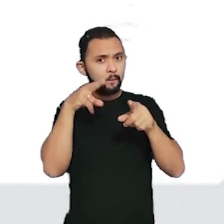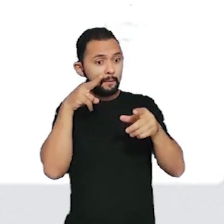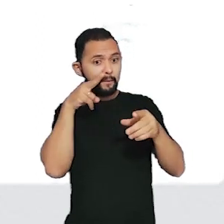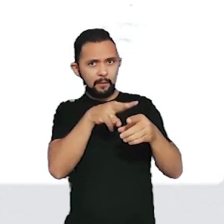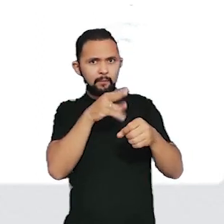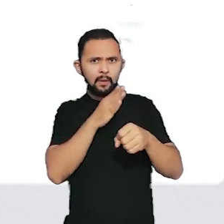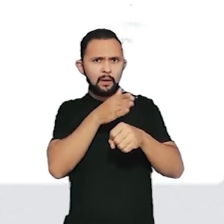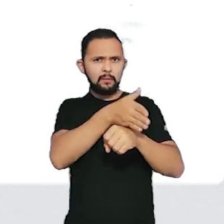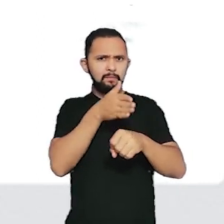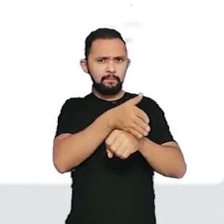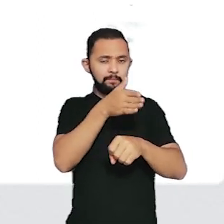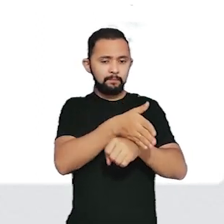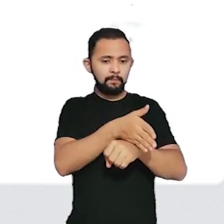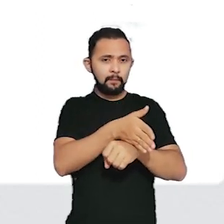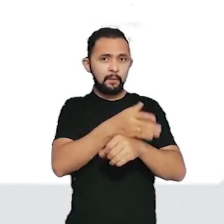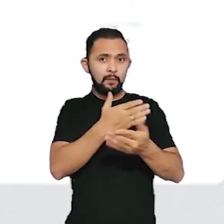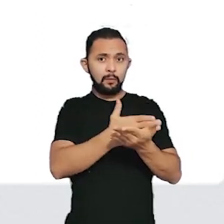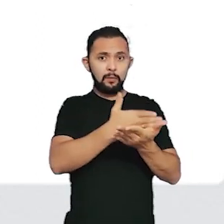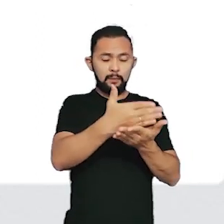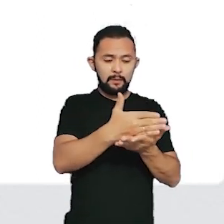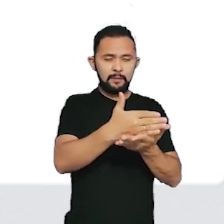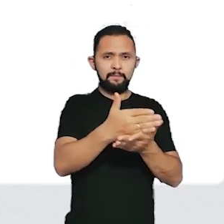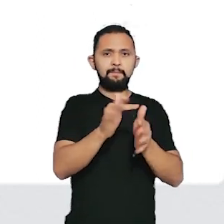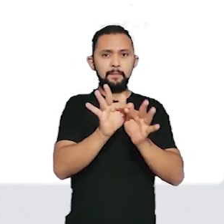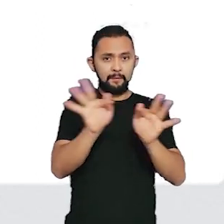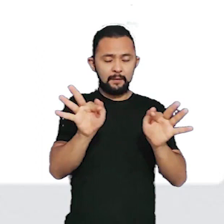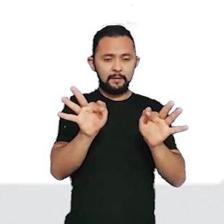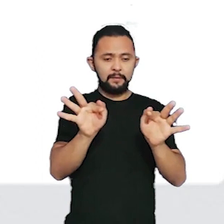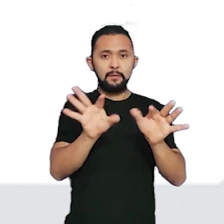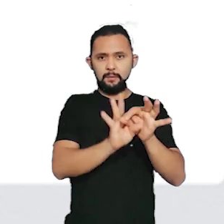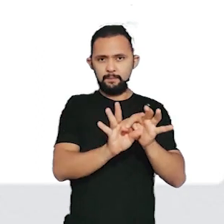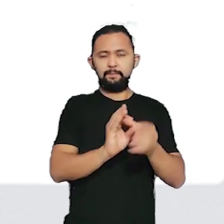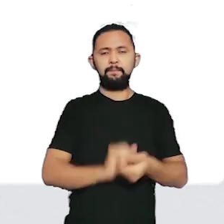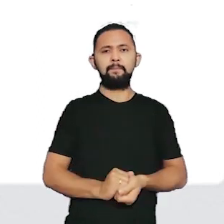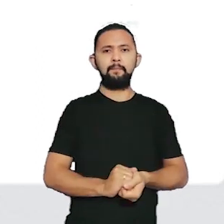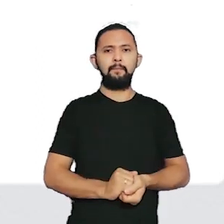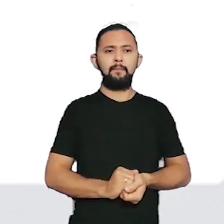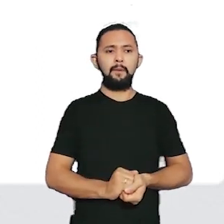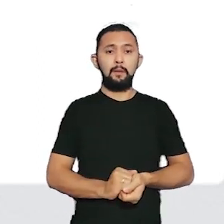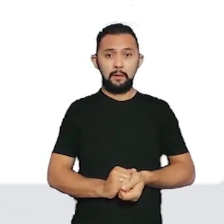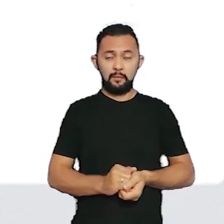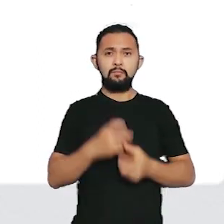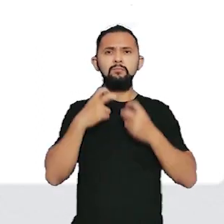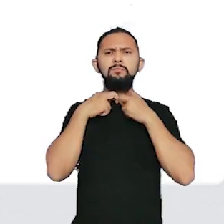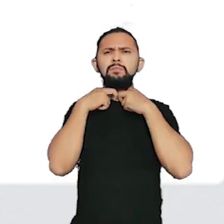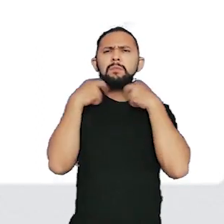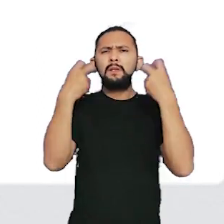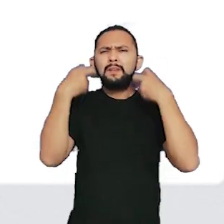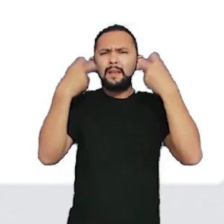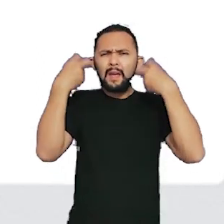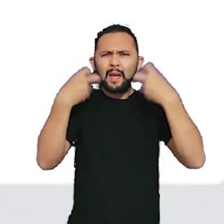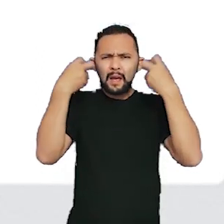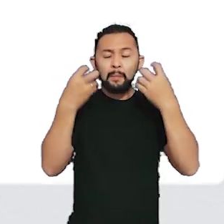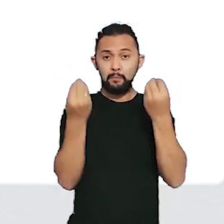que sendo introduzido na oração subordinada. Gritei tanto que fiquei sem voz. Foi por